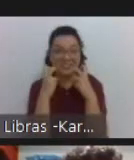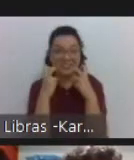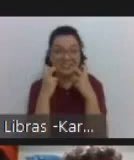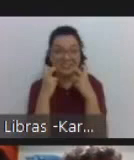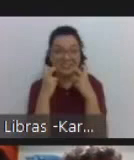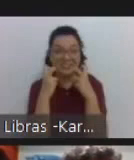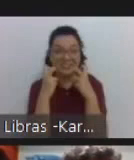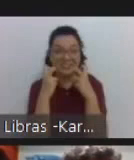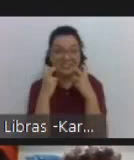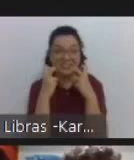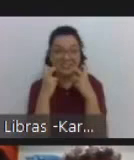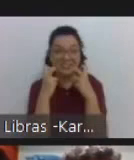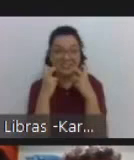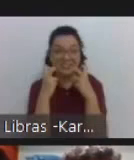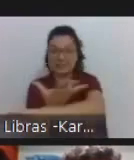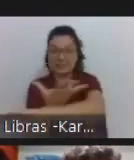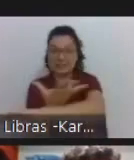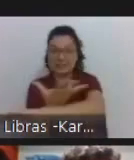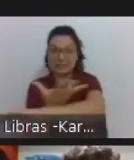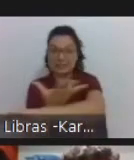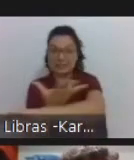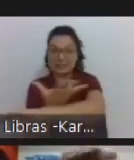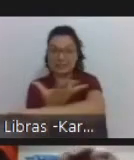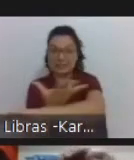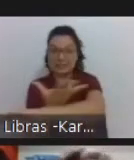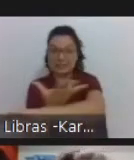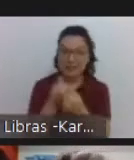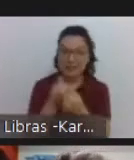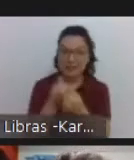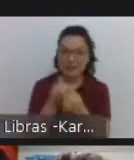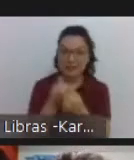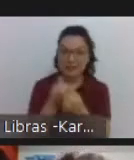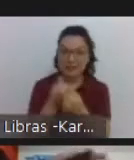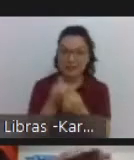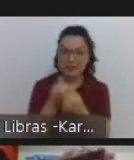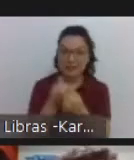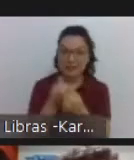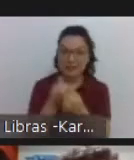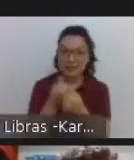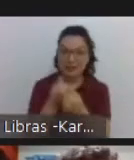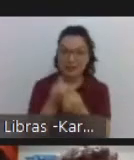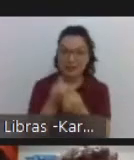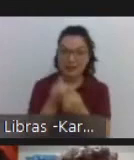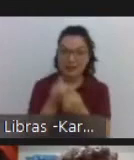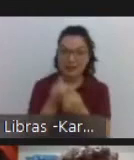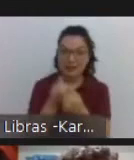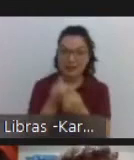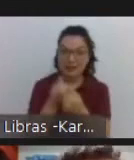gente. Obrigado, gente. O evento mostra outras arquiteturas e outros urbanismos. Vamos lá.